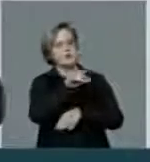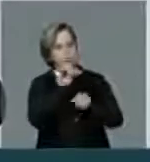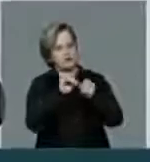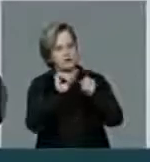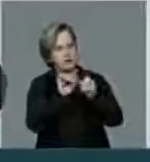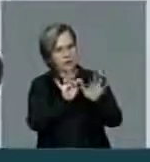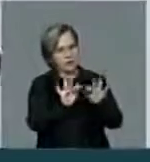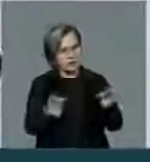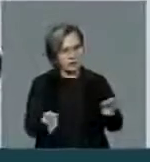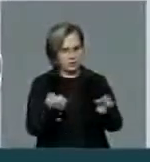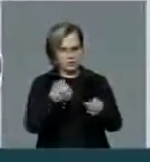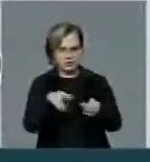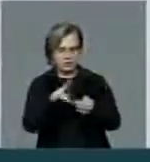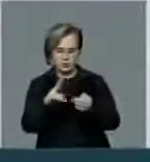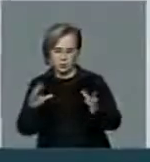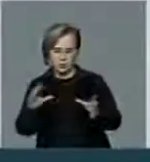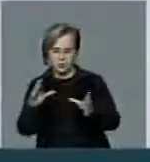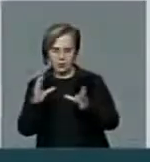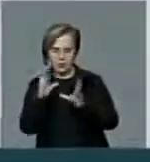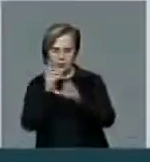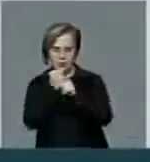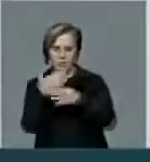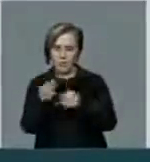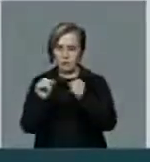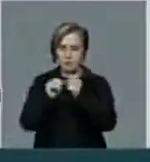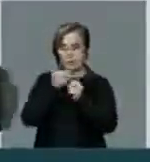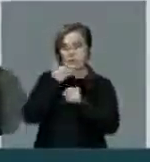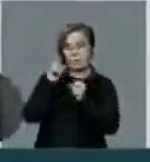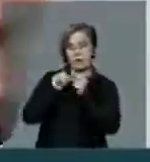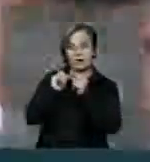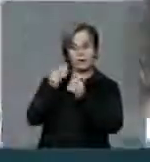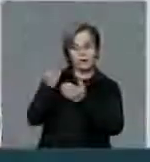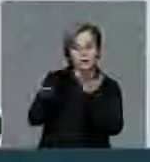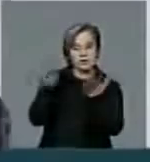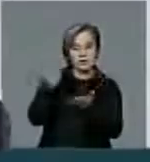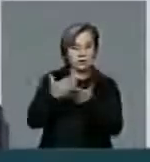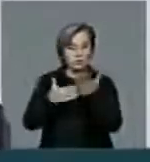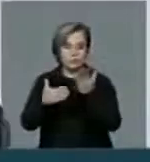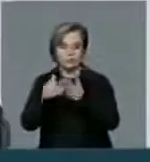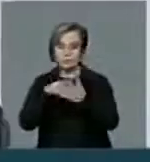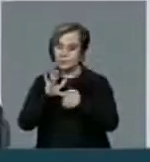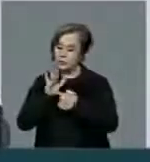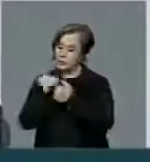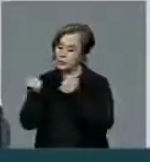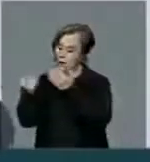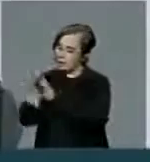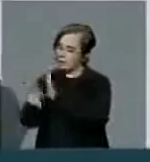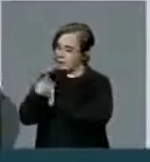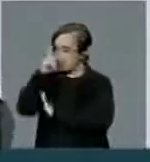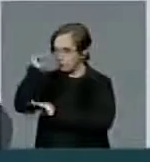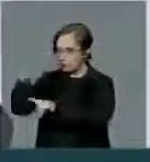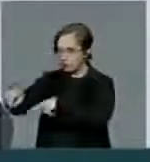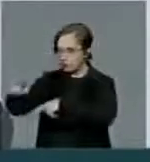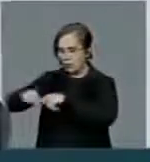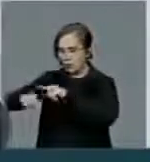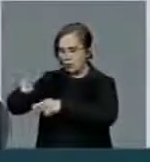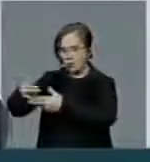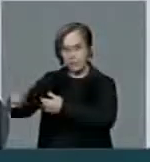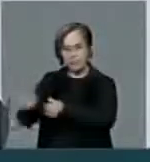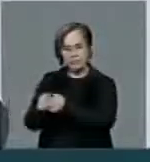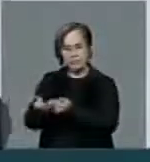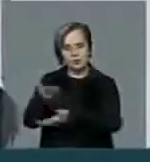simplificado ou completo? É melhor a senhora fazer isso aqui, a senhora vai pagar menos. Eu tenho que dar alternativas para o produtor. Tem que dialogar com o